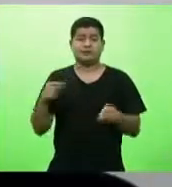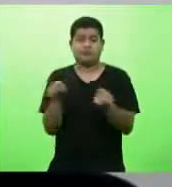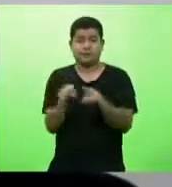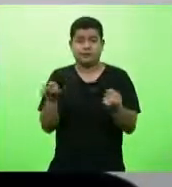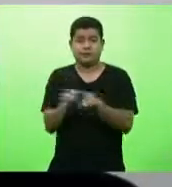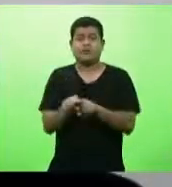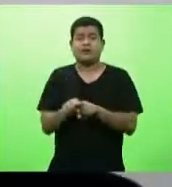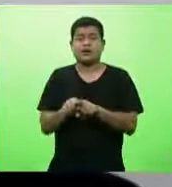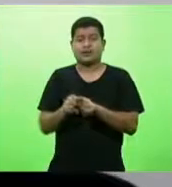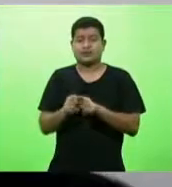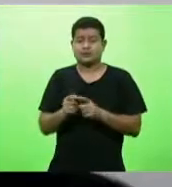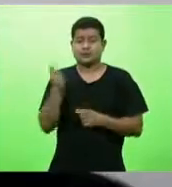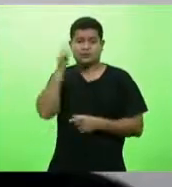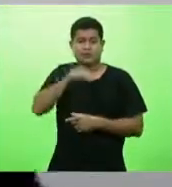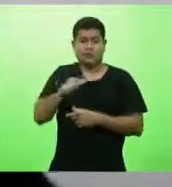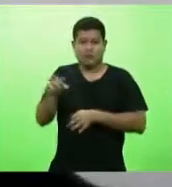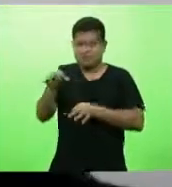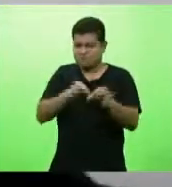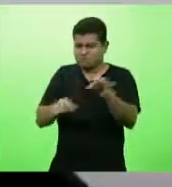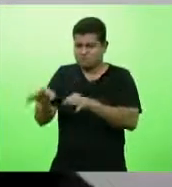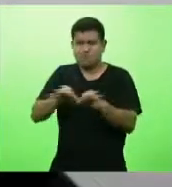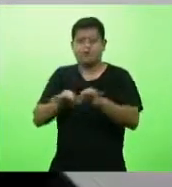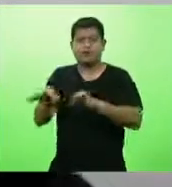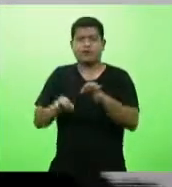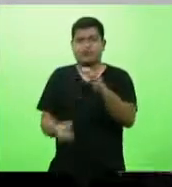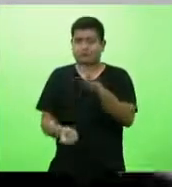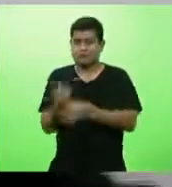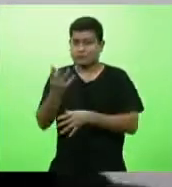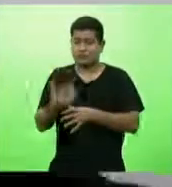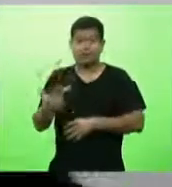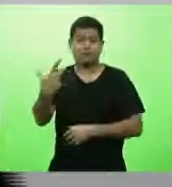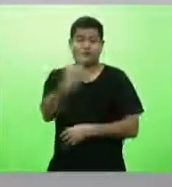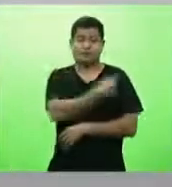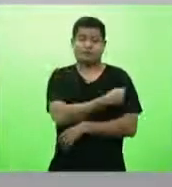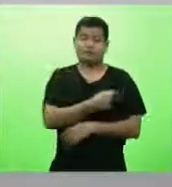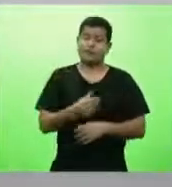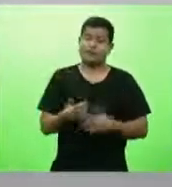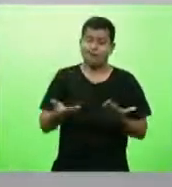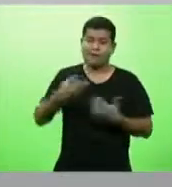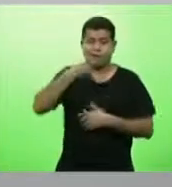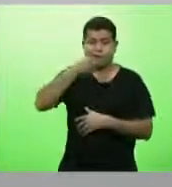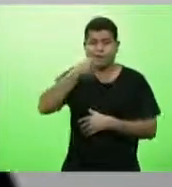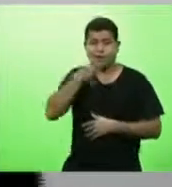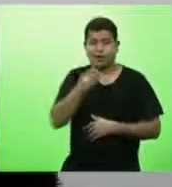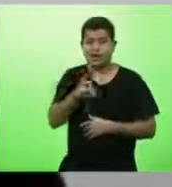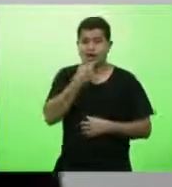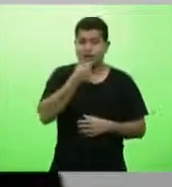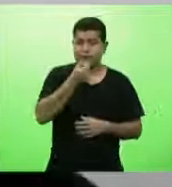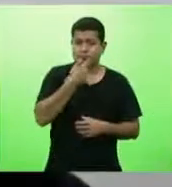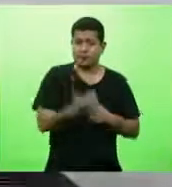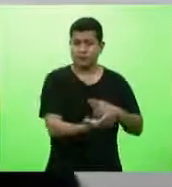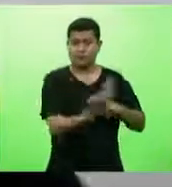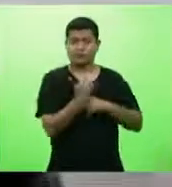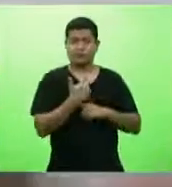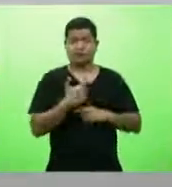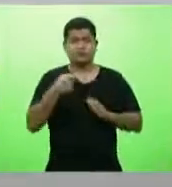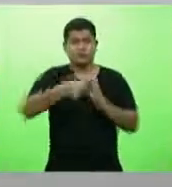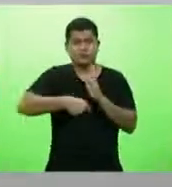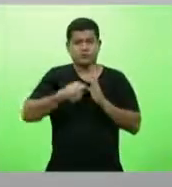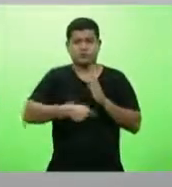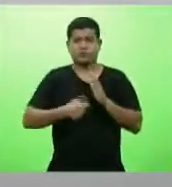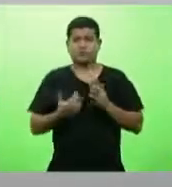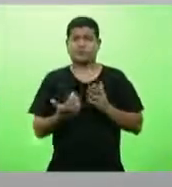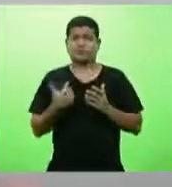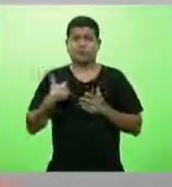que é tão importante. É claro que remédios que ajudam aí no combate a qualquer coisa, lombrigas,